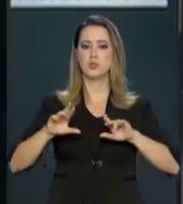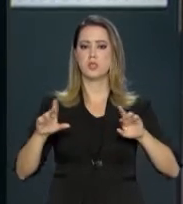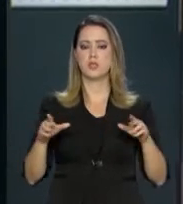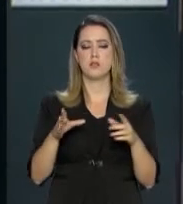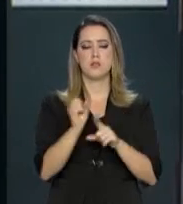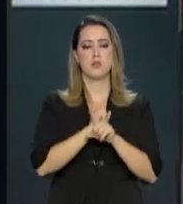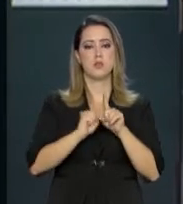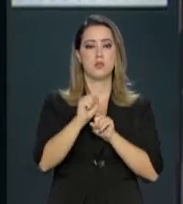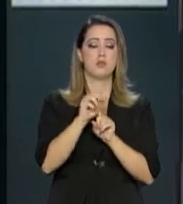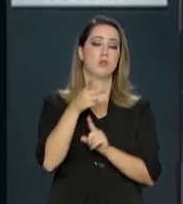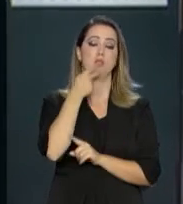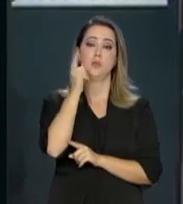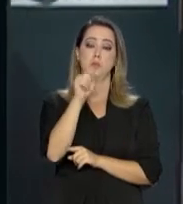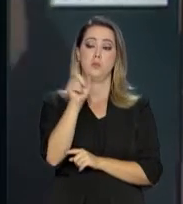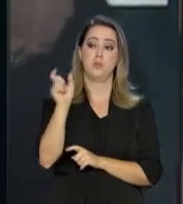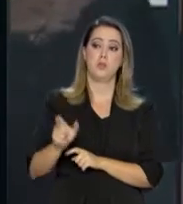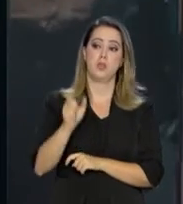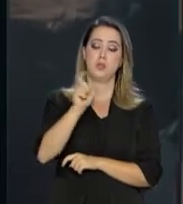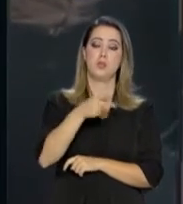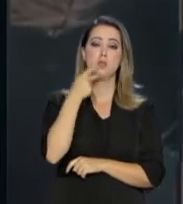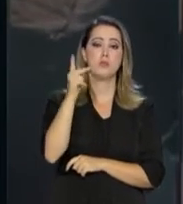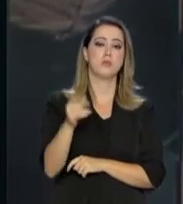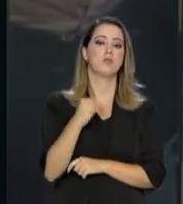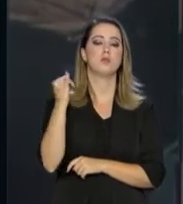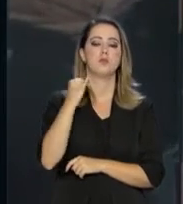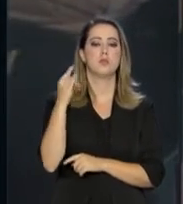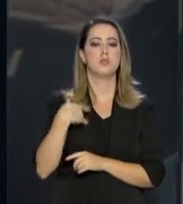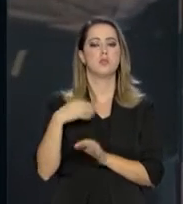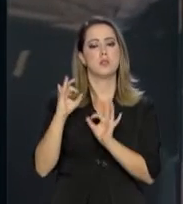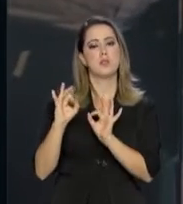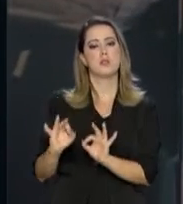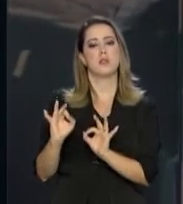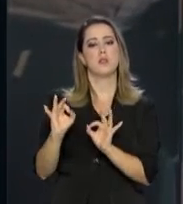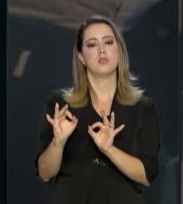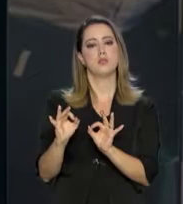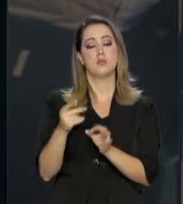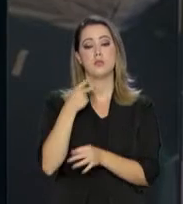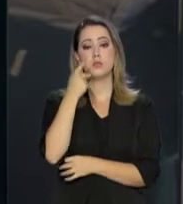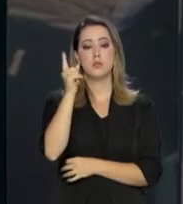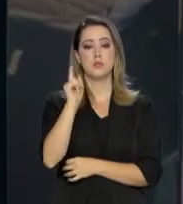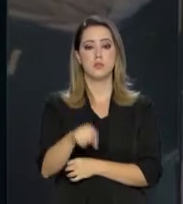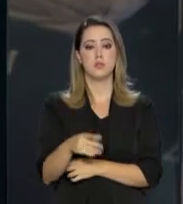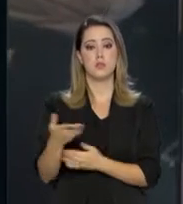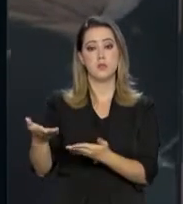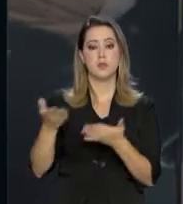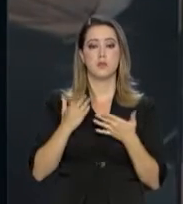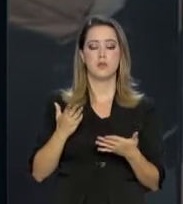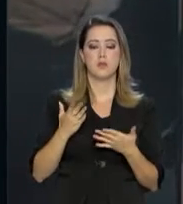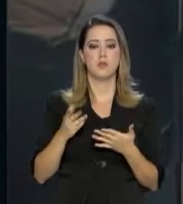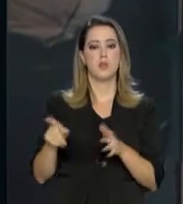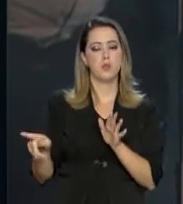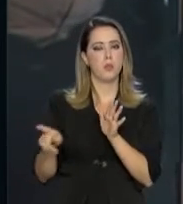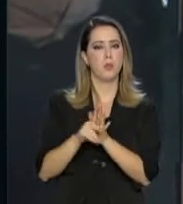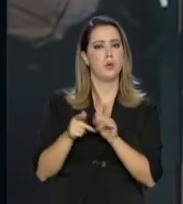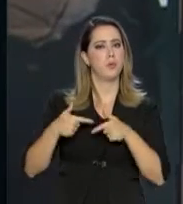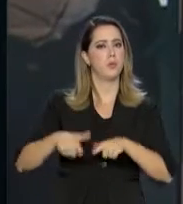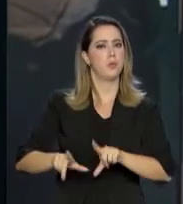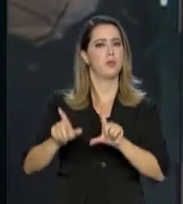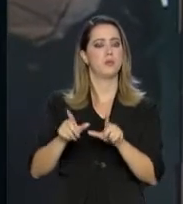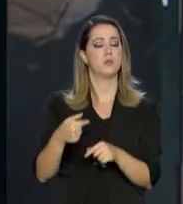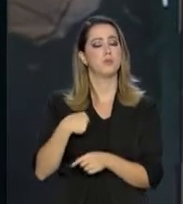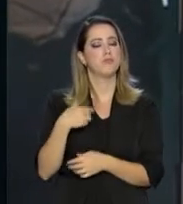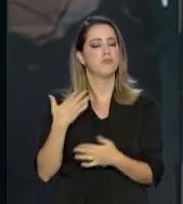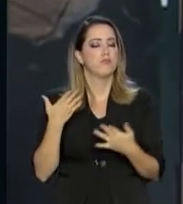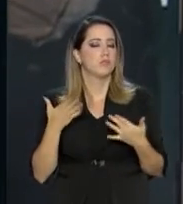pessoas se destacaram e muito adequadamente vieram a receber o seu prêmio. Portanto, eu